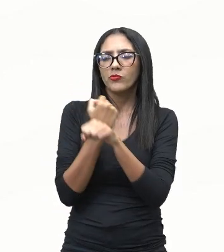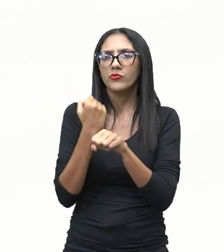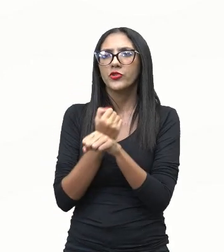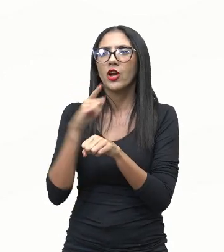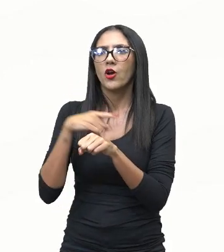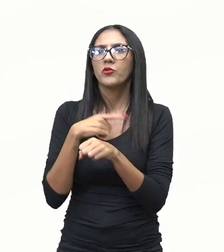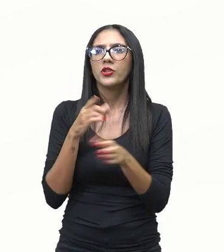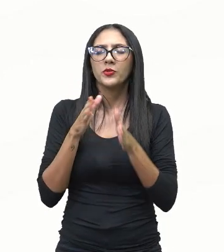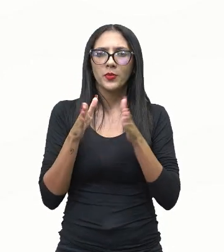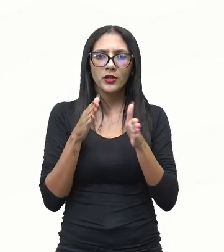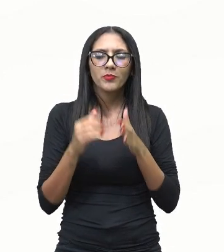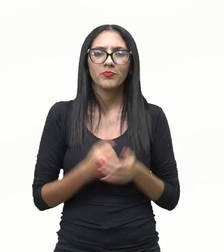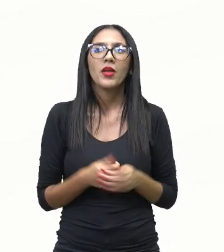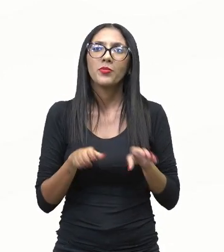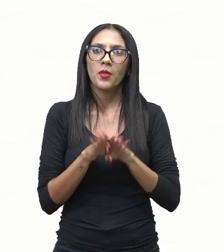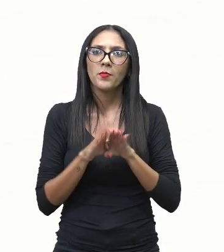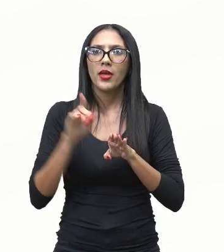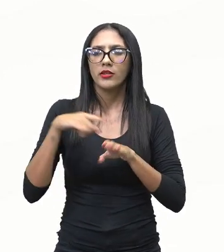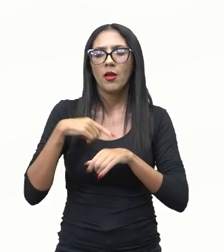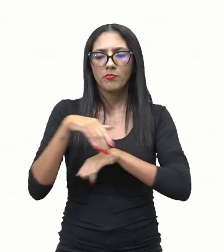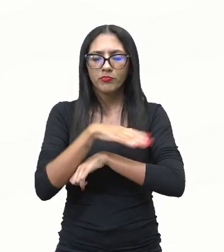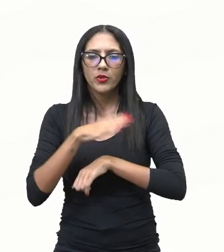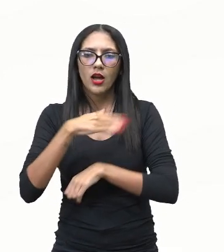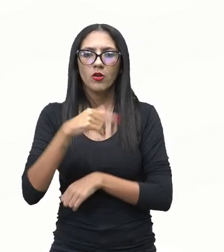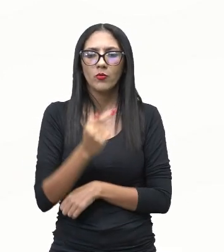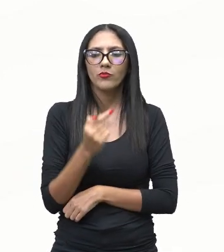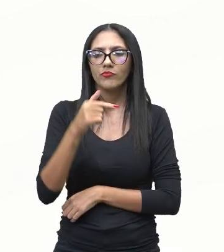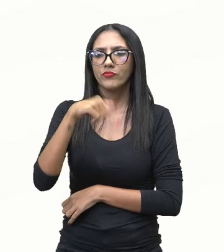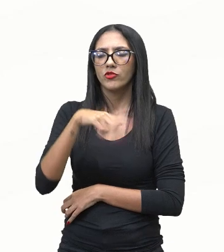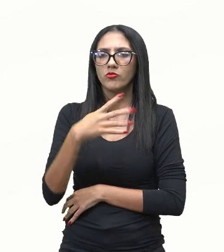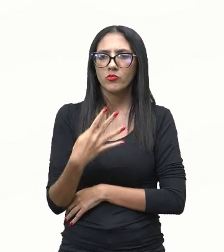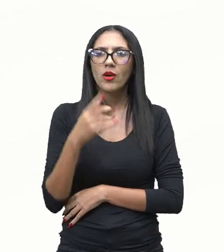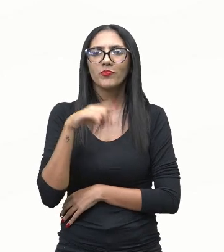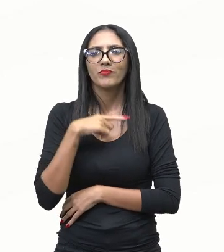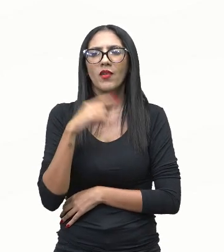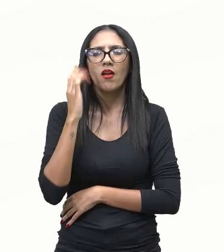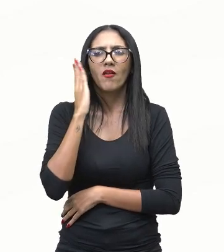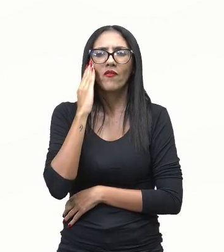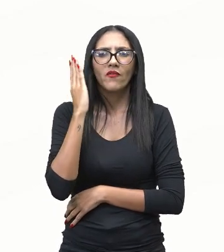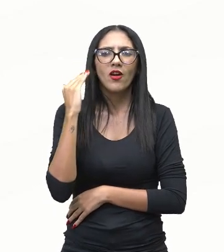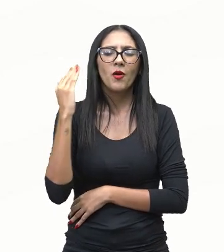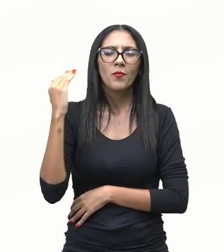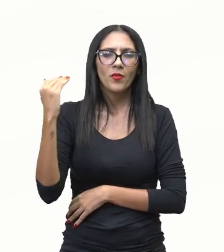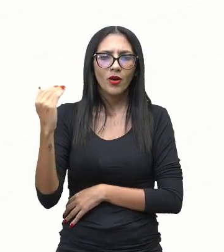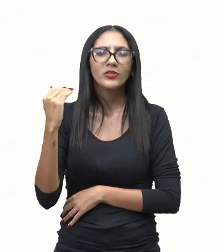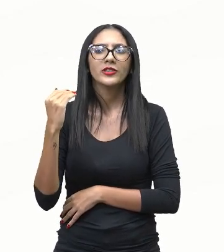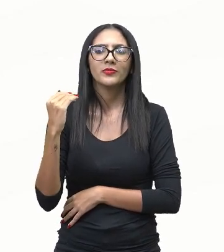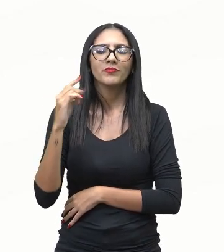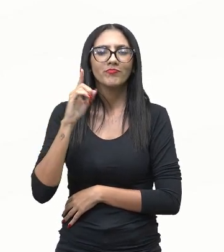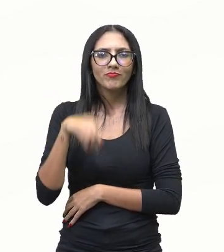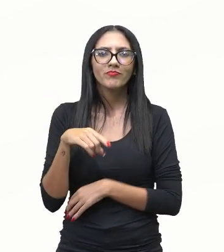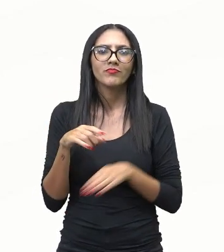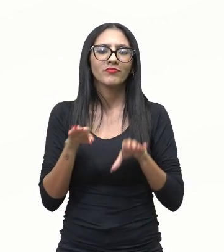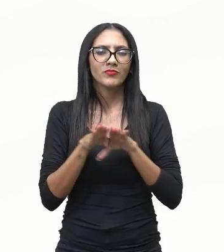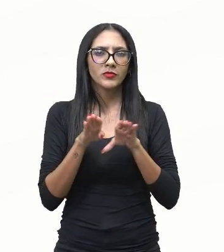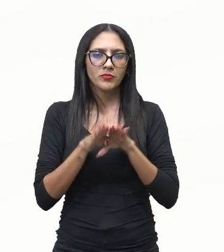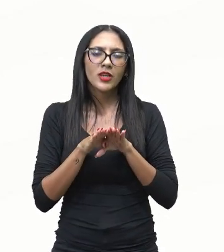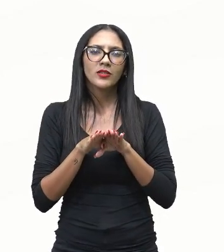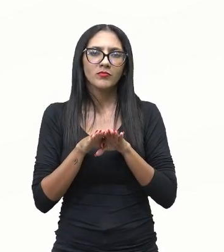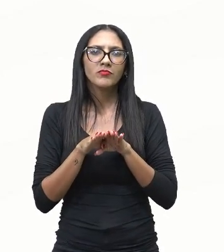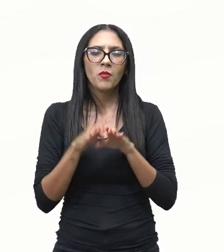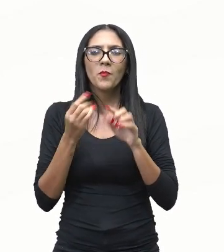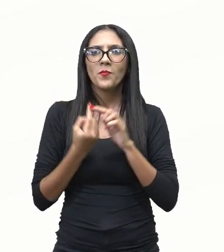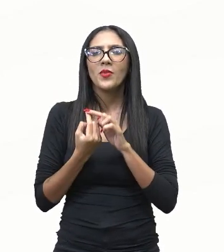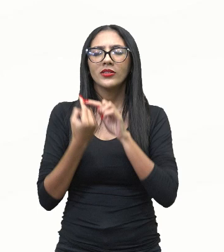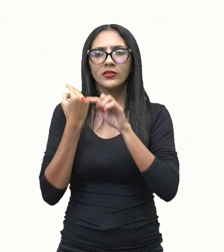A gente também tem a BR-174, né, na próxima tela a gente está vendo aí, que também tem teria, né,